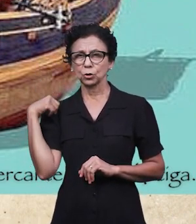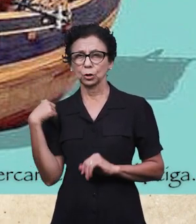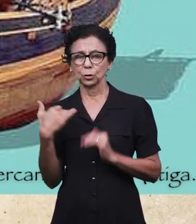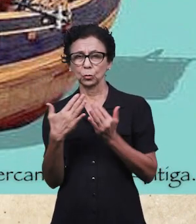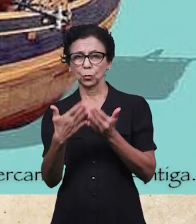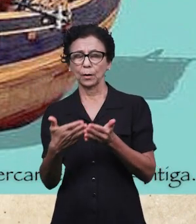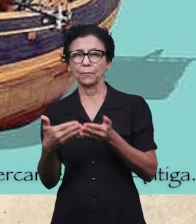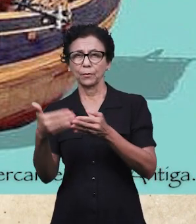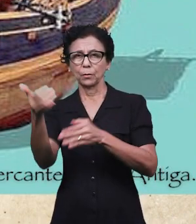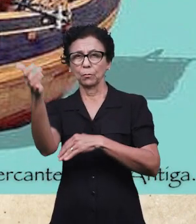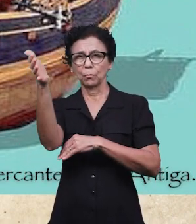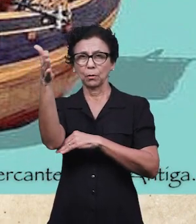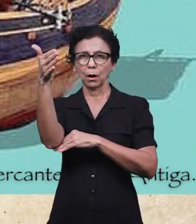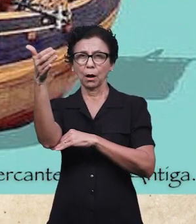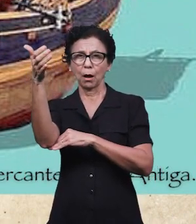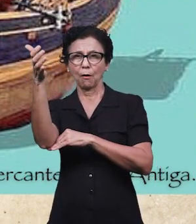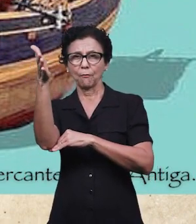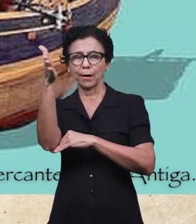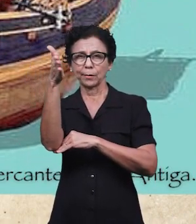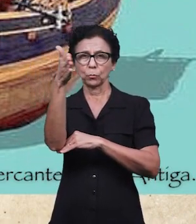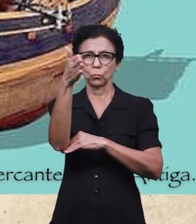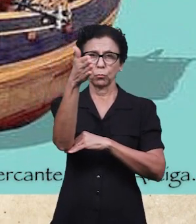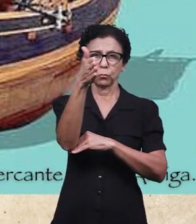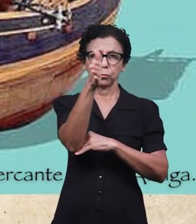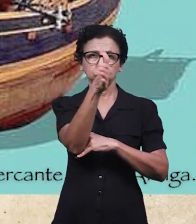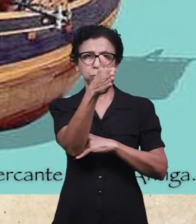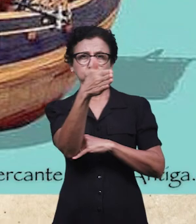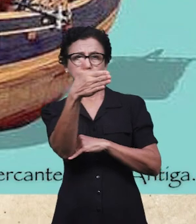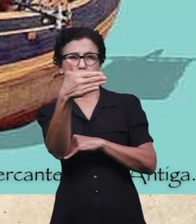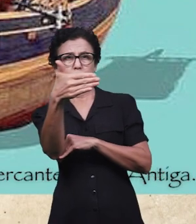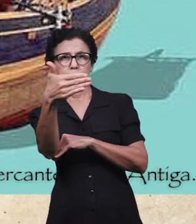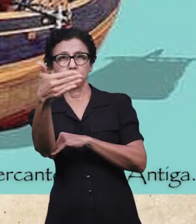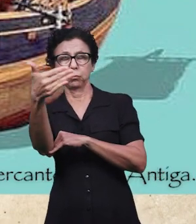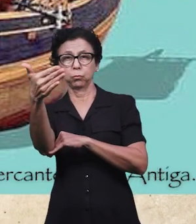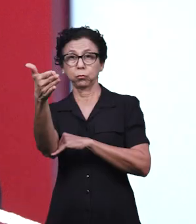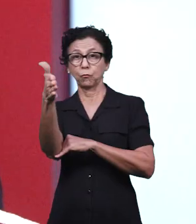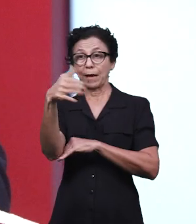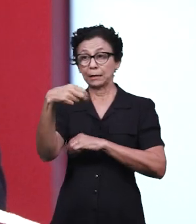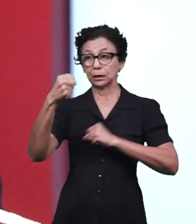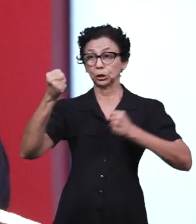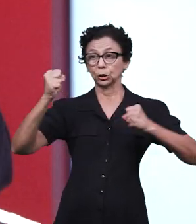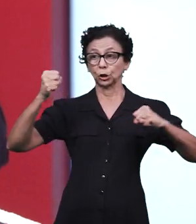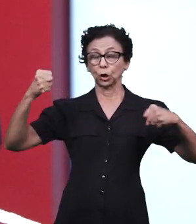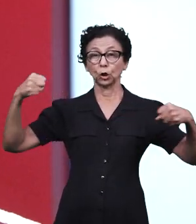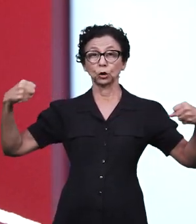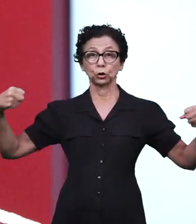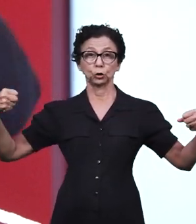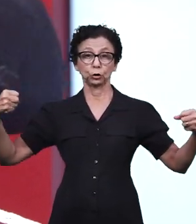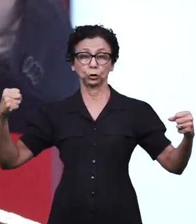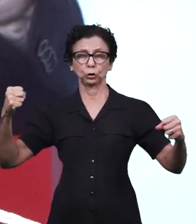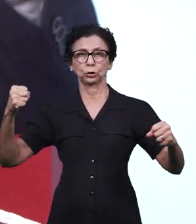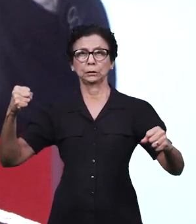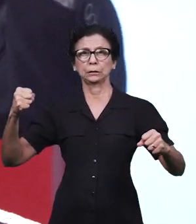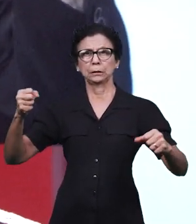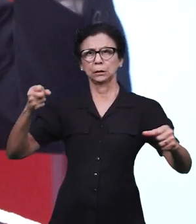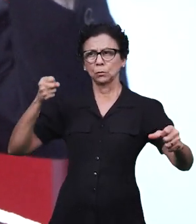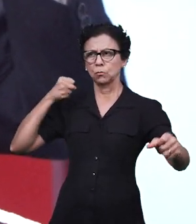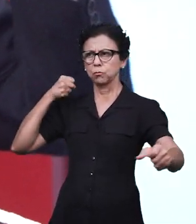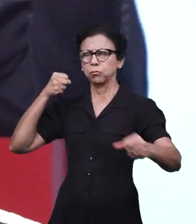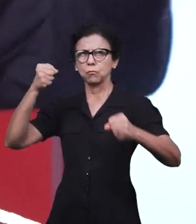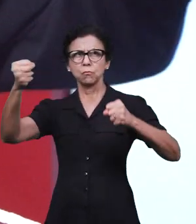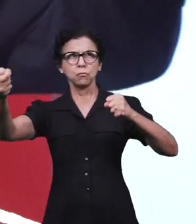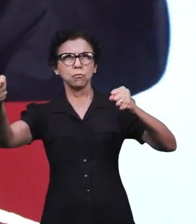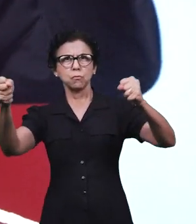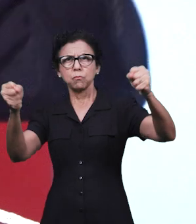E outra coisa, tinha temporadas, eles conheciam também o tempo. Lembrando também que eles